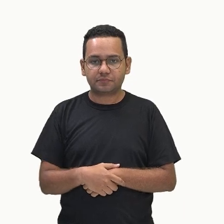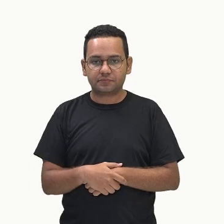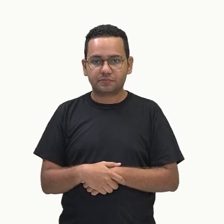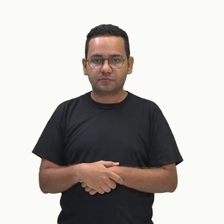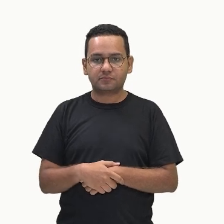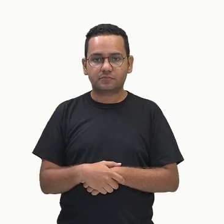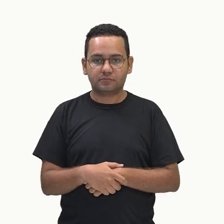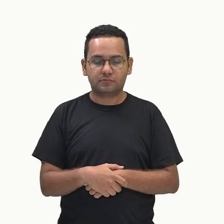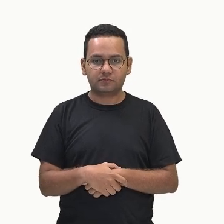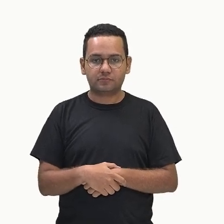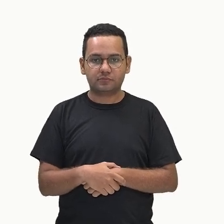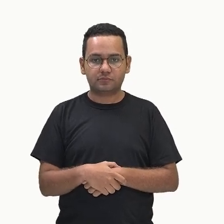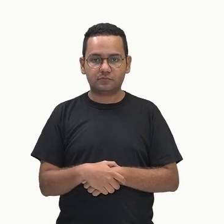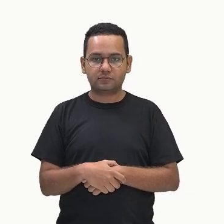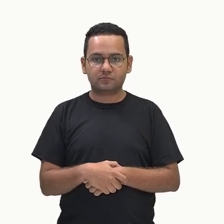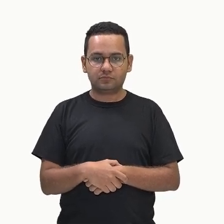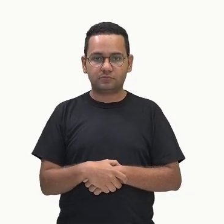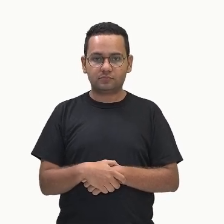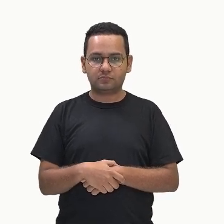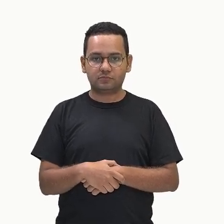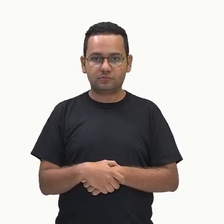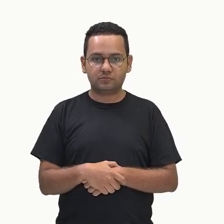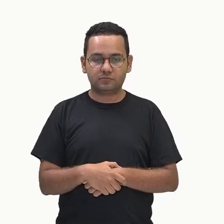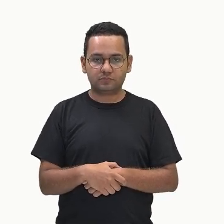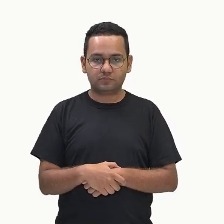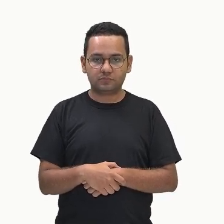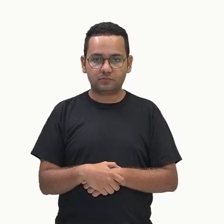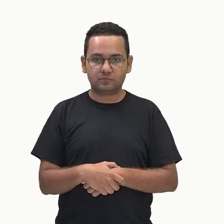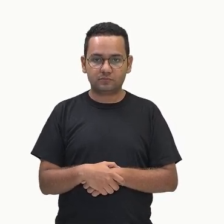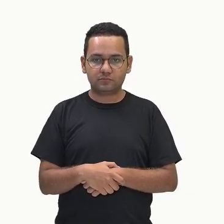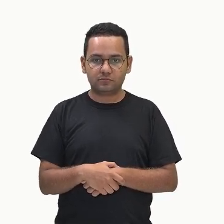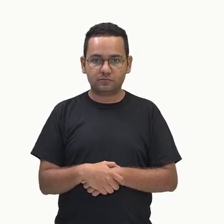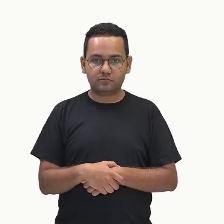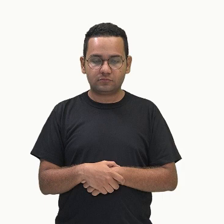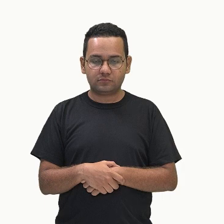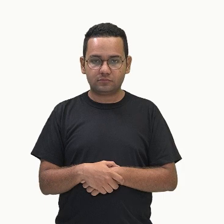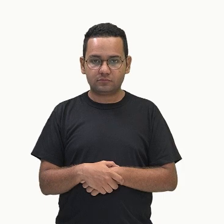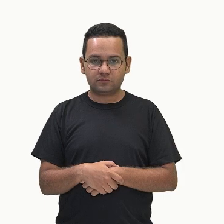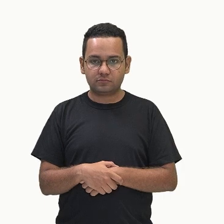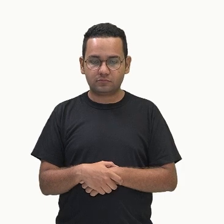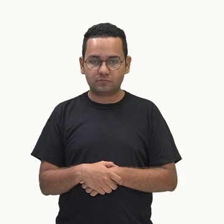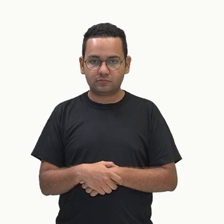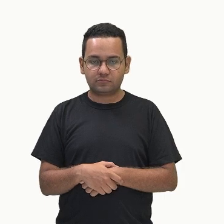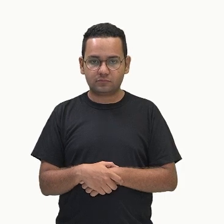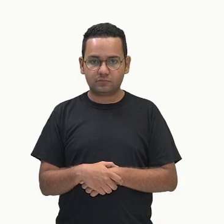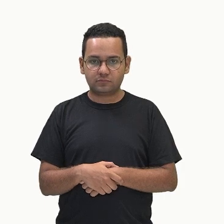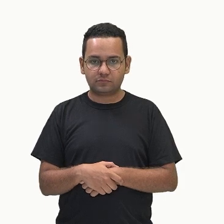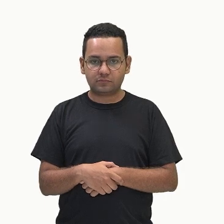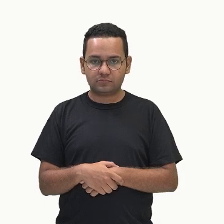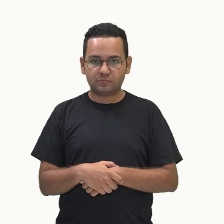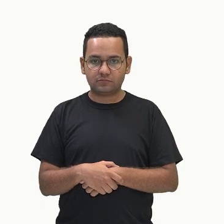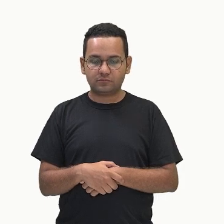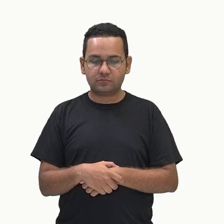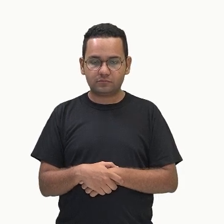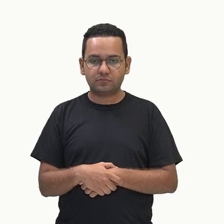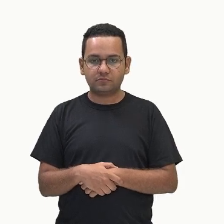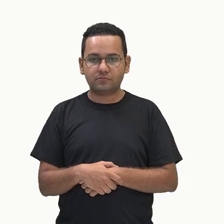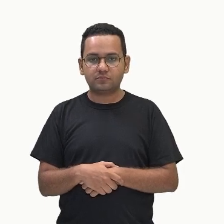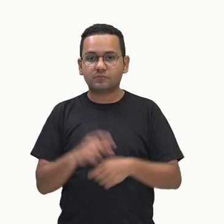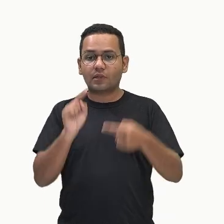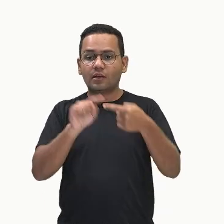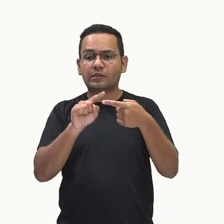ó, centro. É aquele que vai compreender